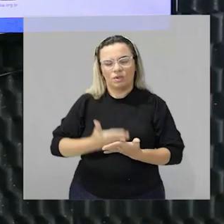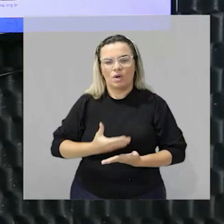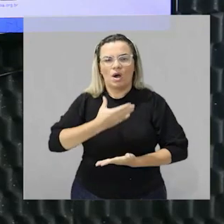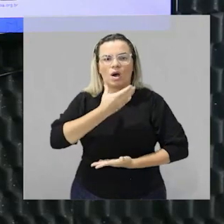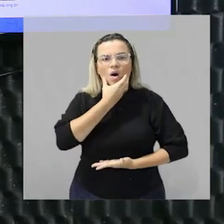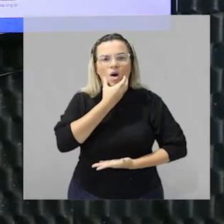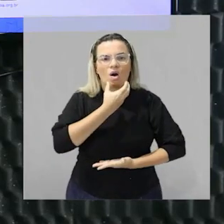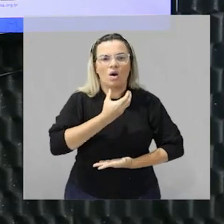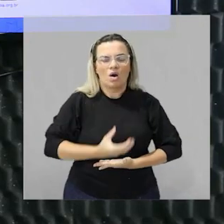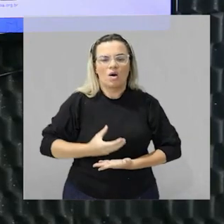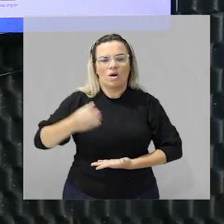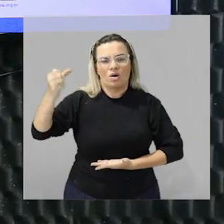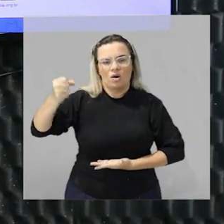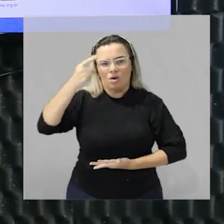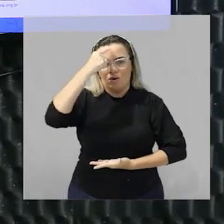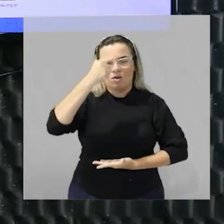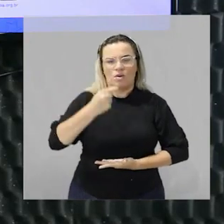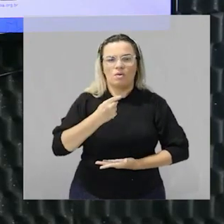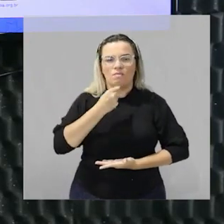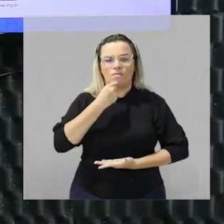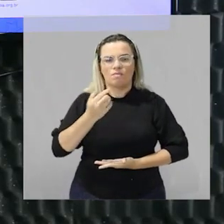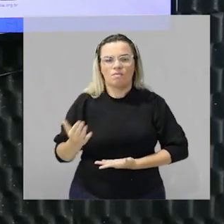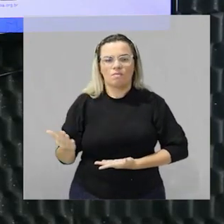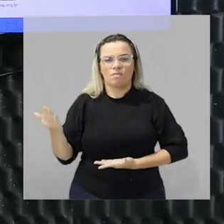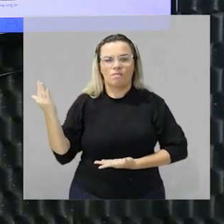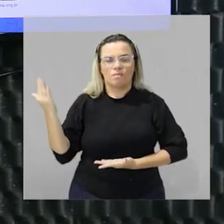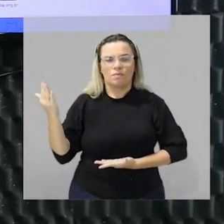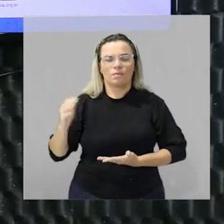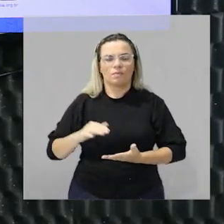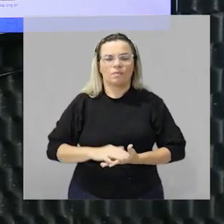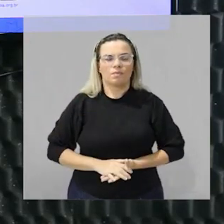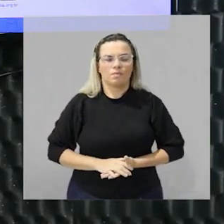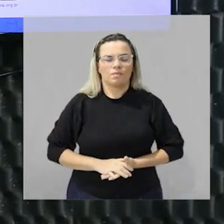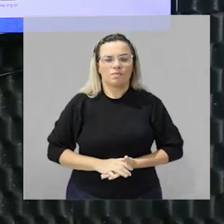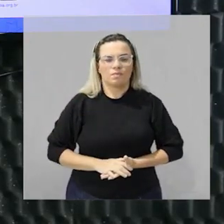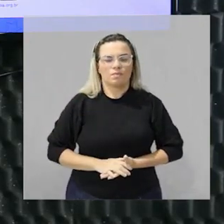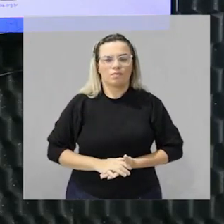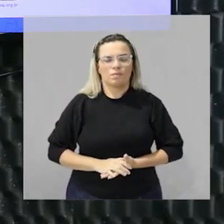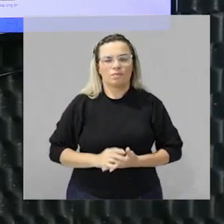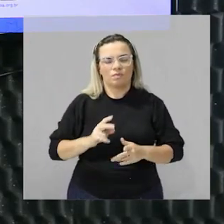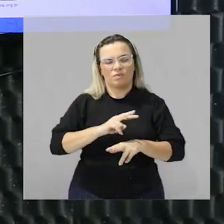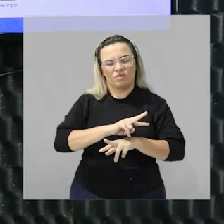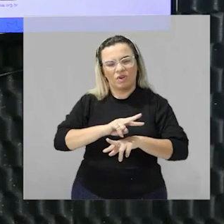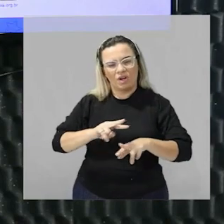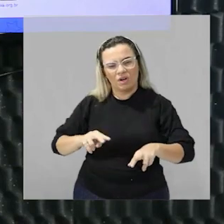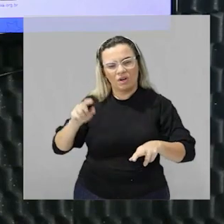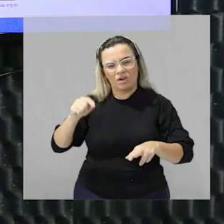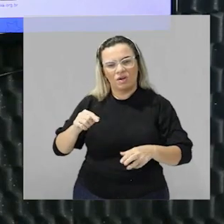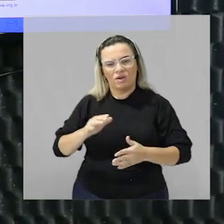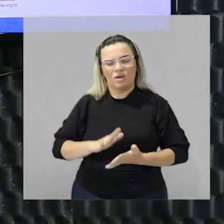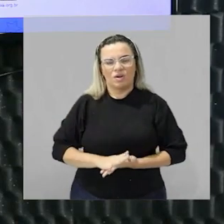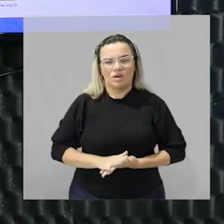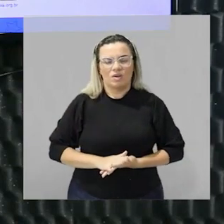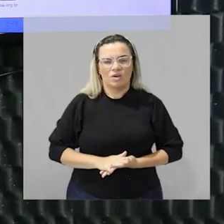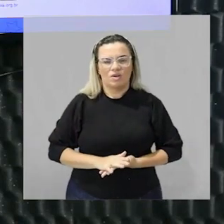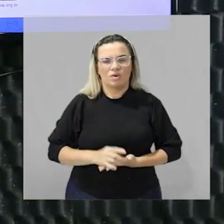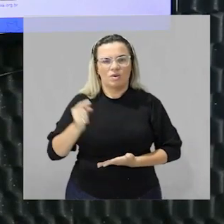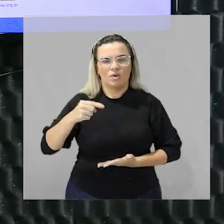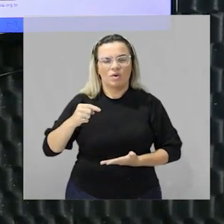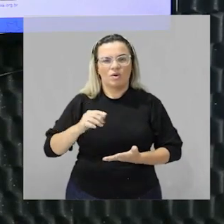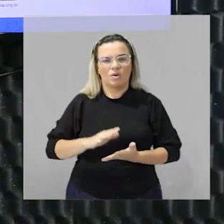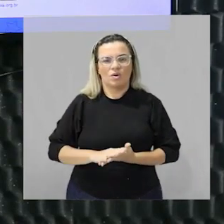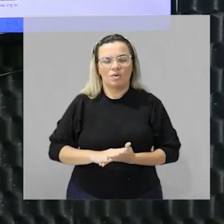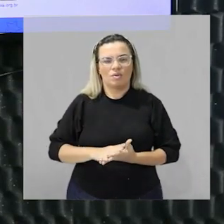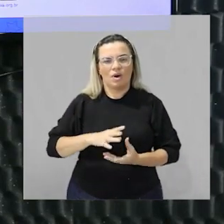para a imagem aí bem em cima, os seguidores de Conselheiro, muitos os consideravam, inclusive, como uma